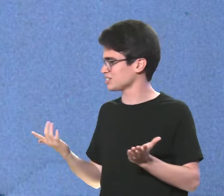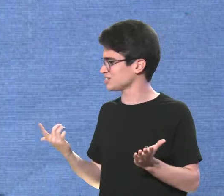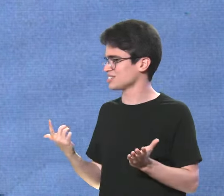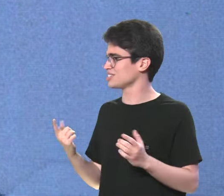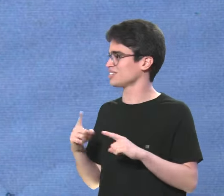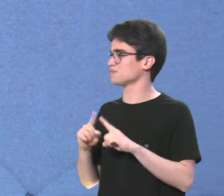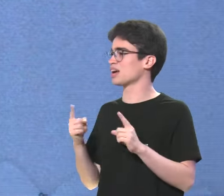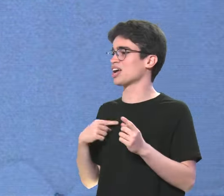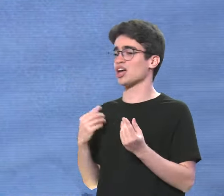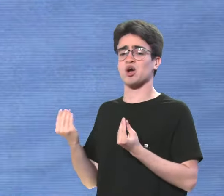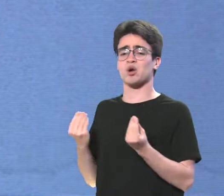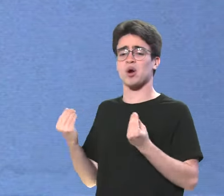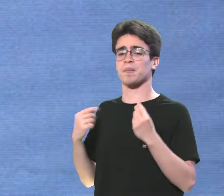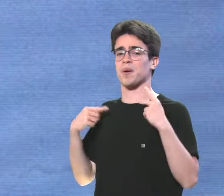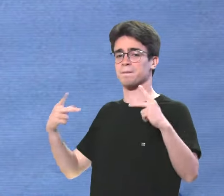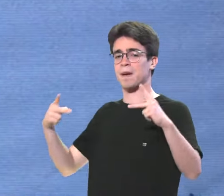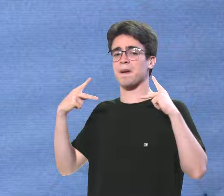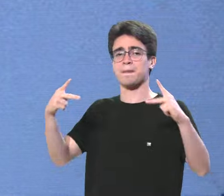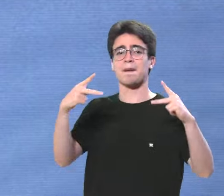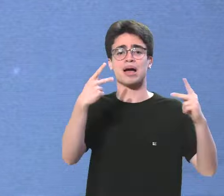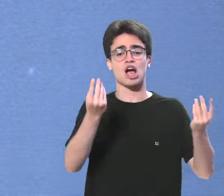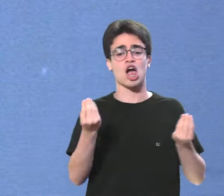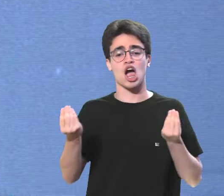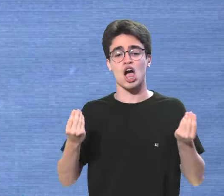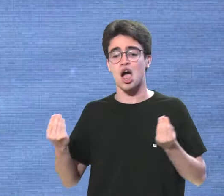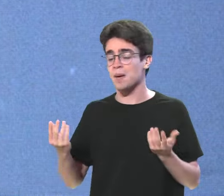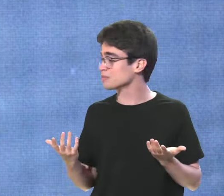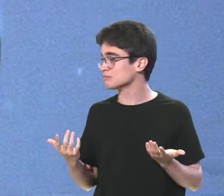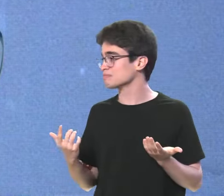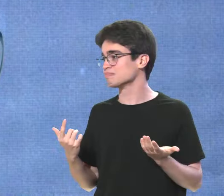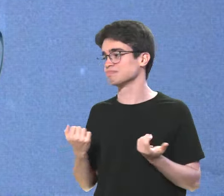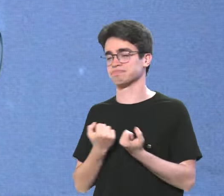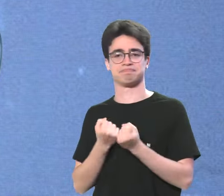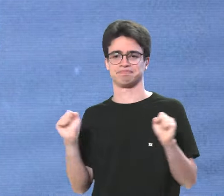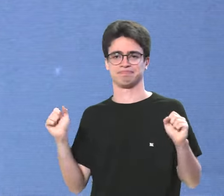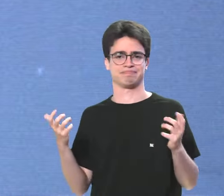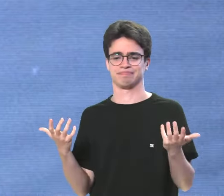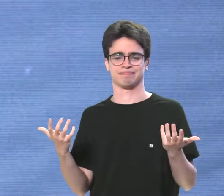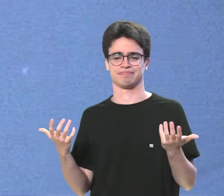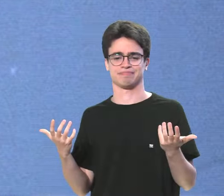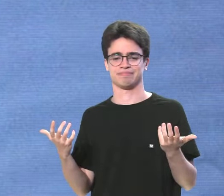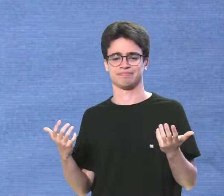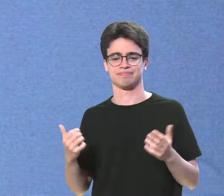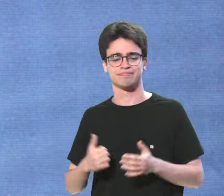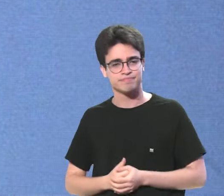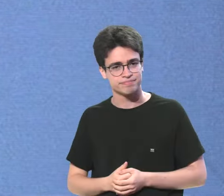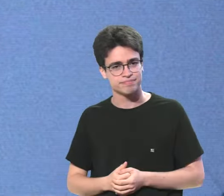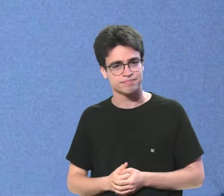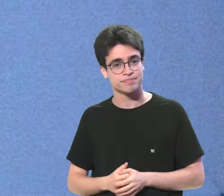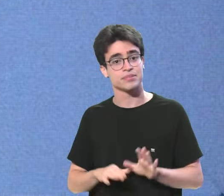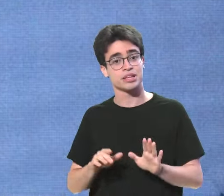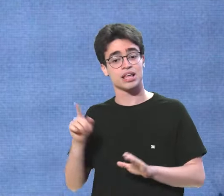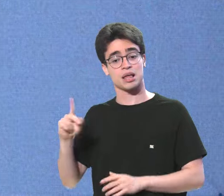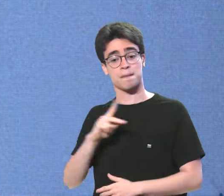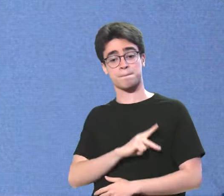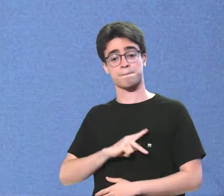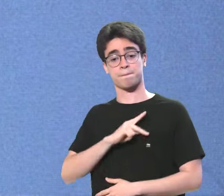vou pregar o Evangelho sozinho Não dá pô Saulo foi